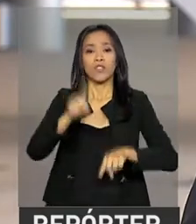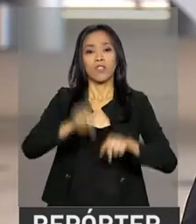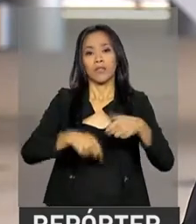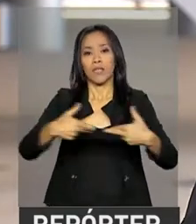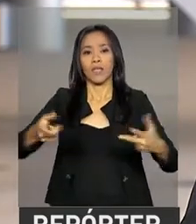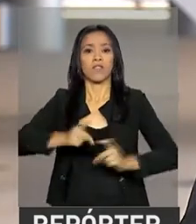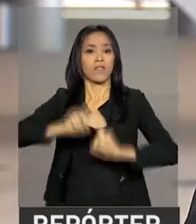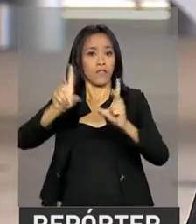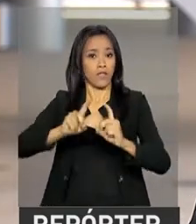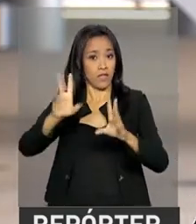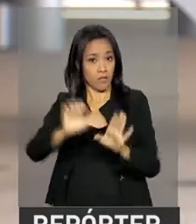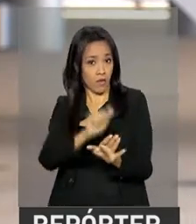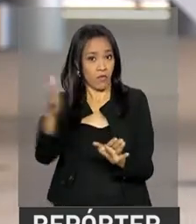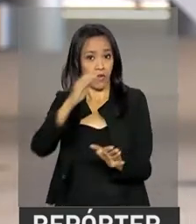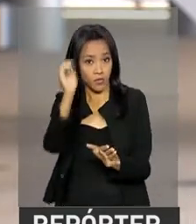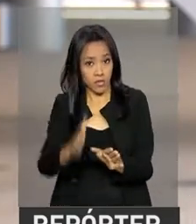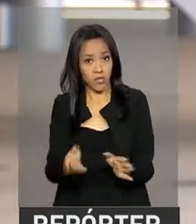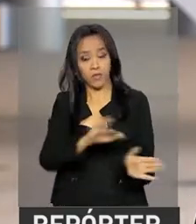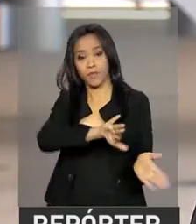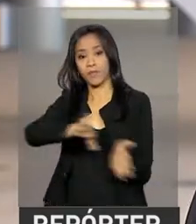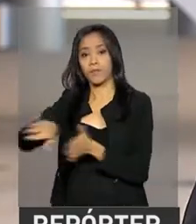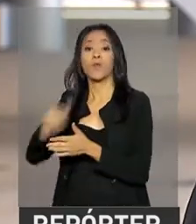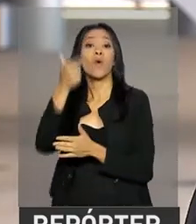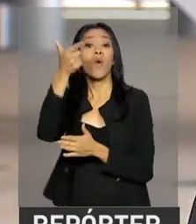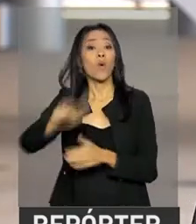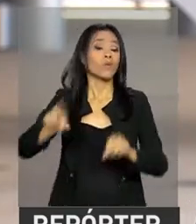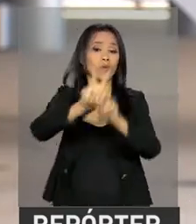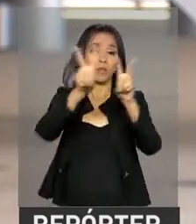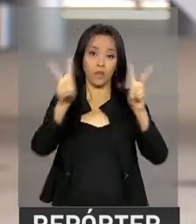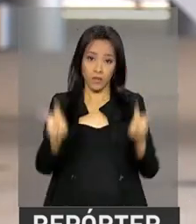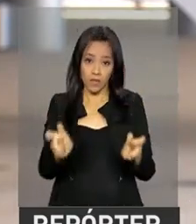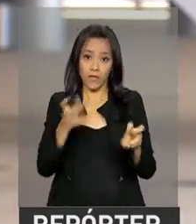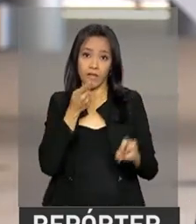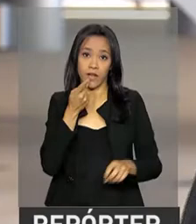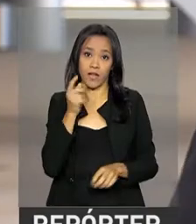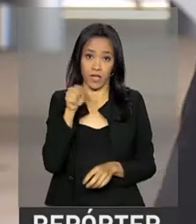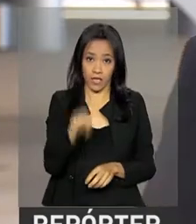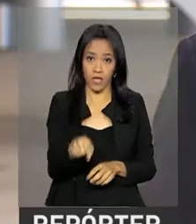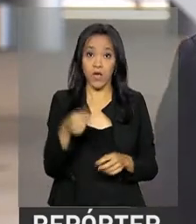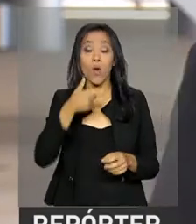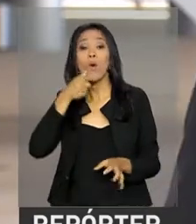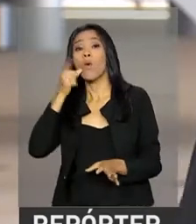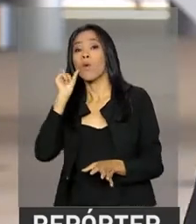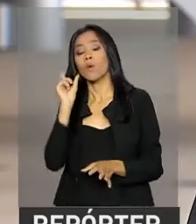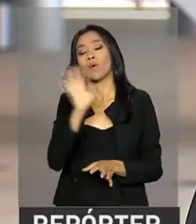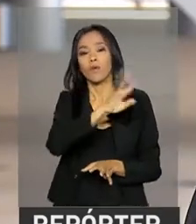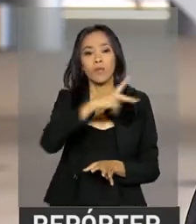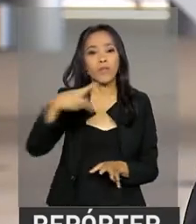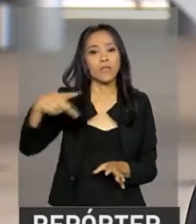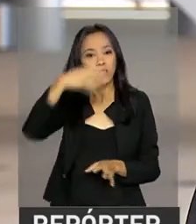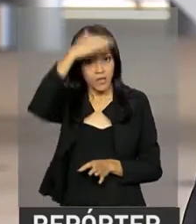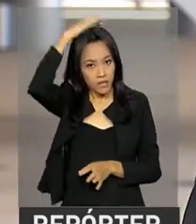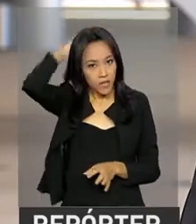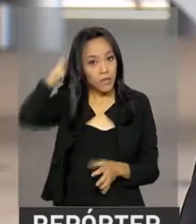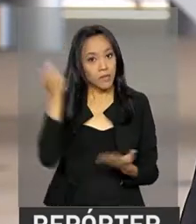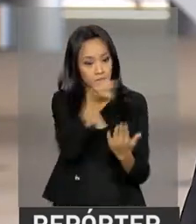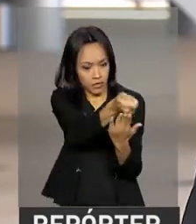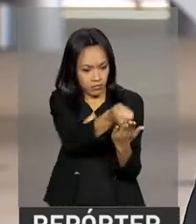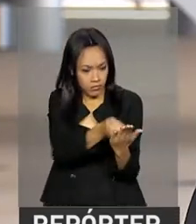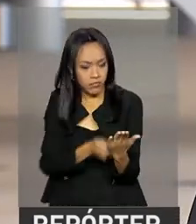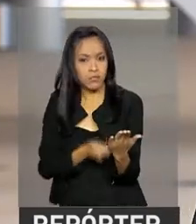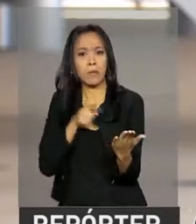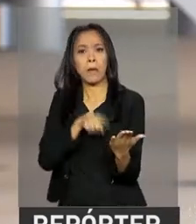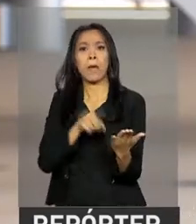produtos brasileiros. Bom, vou falar agora de um outro assunto, Leandro. No dia de ontem, o presidente Michel Temer, ele escreveu uma